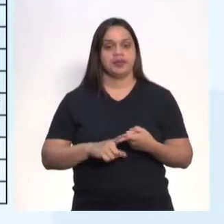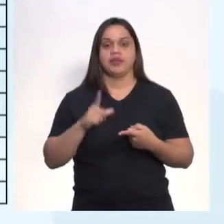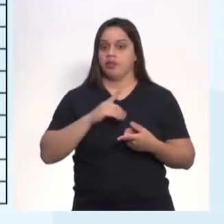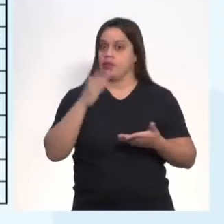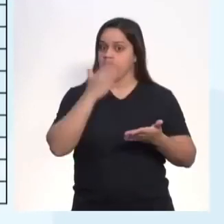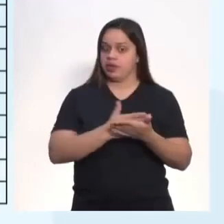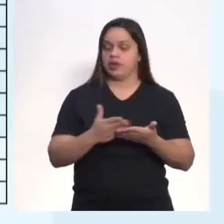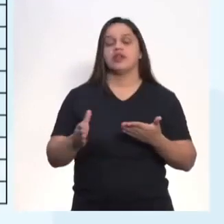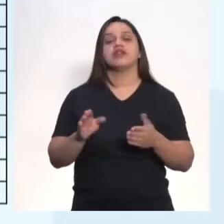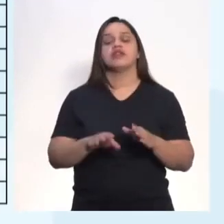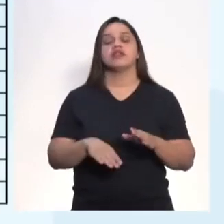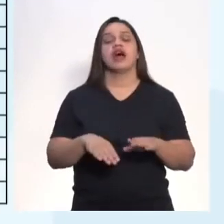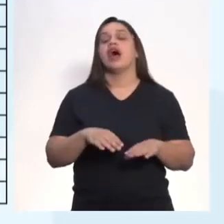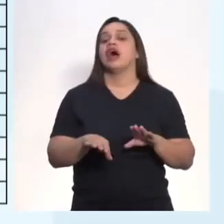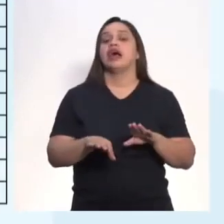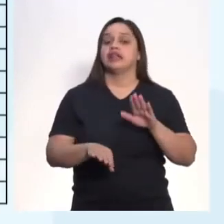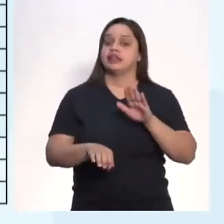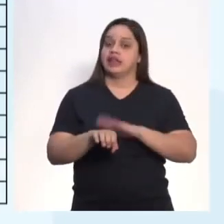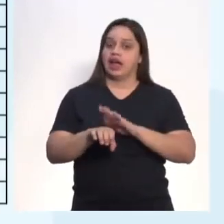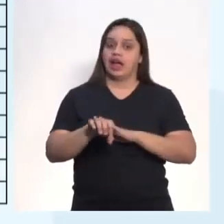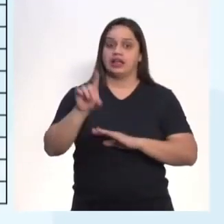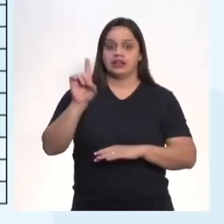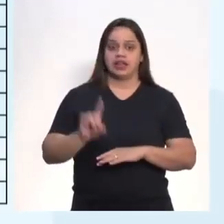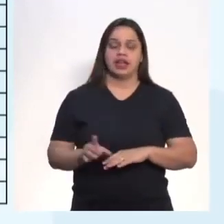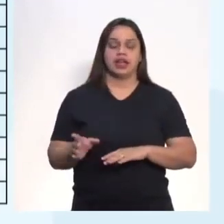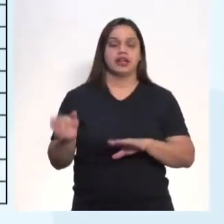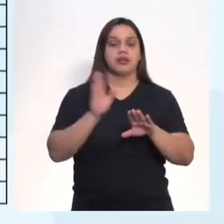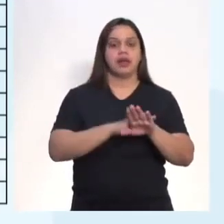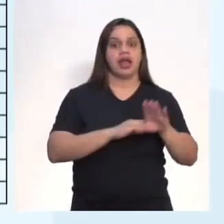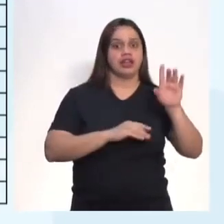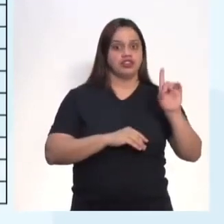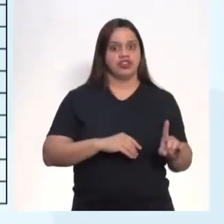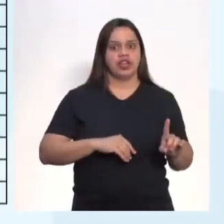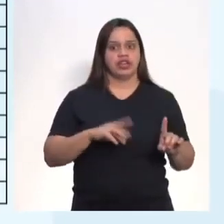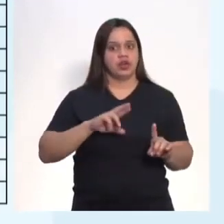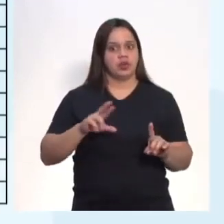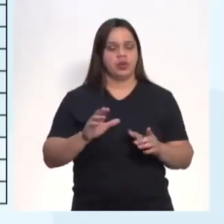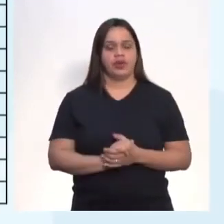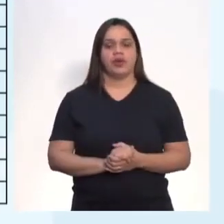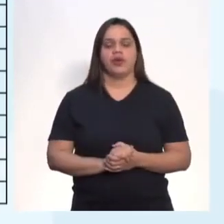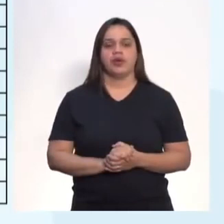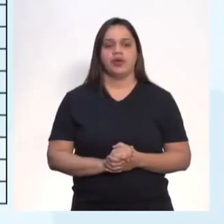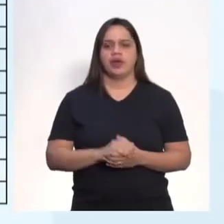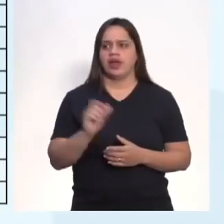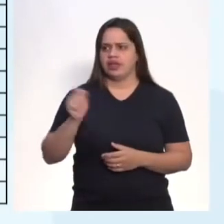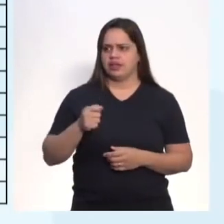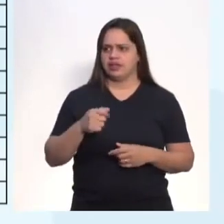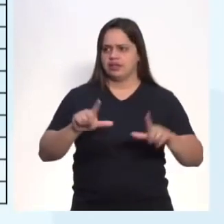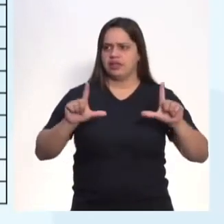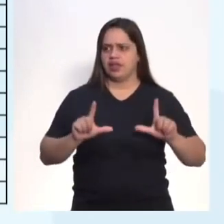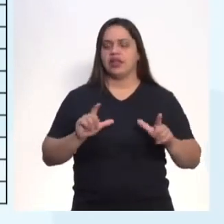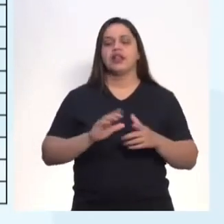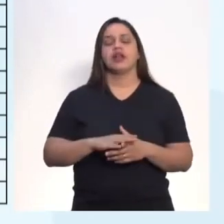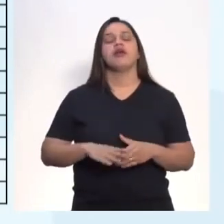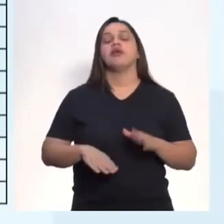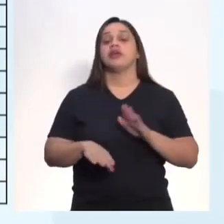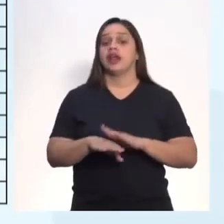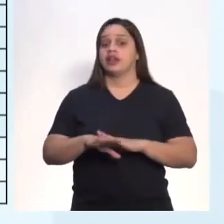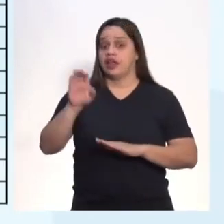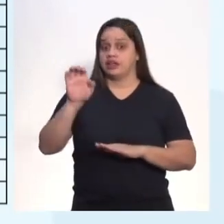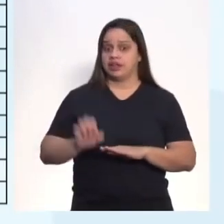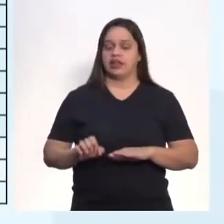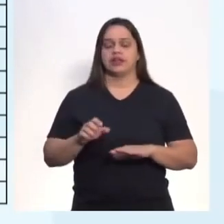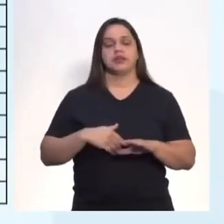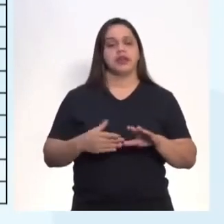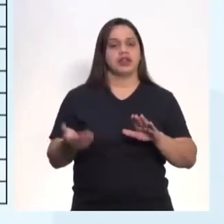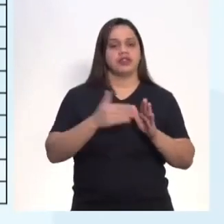Vamos começar da esquerda para a direita. Não sei se a esquerda deles é a mesma que a minha. Não, né? Acho que Sim, sim, é na espelhar. TV, né? Uhum. Então, vamos lá.